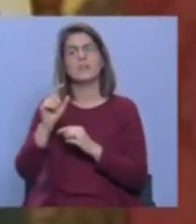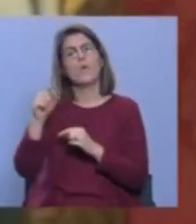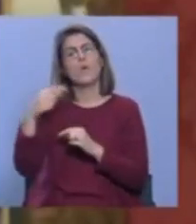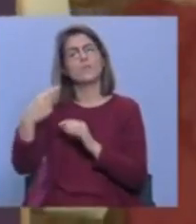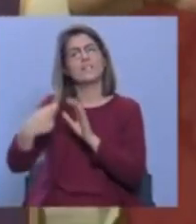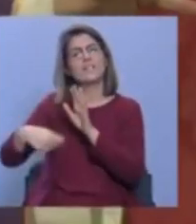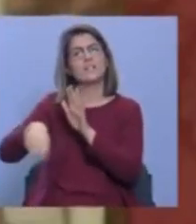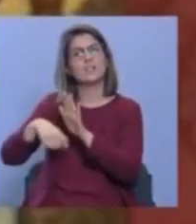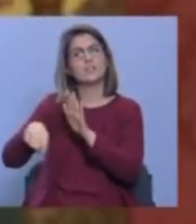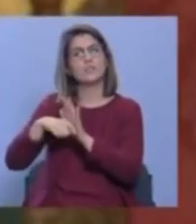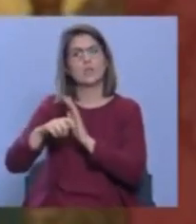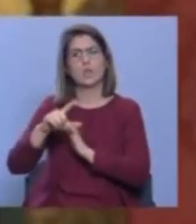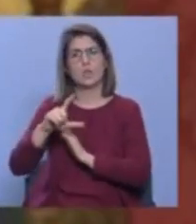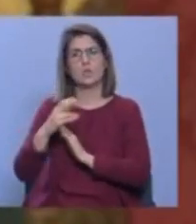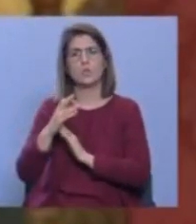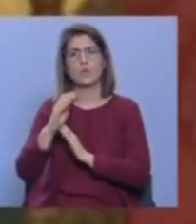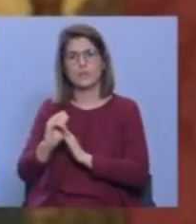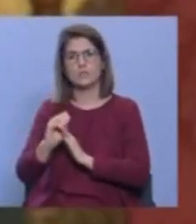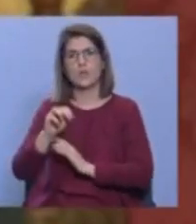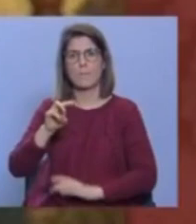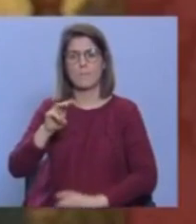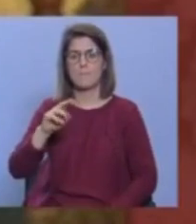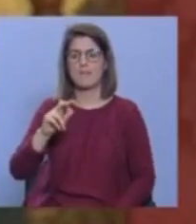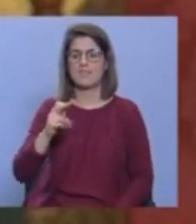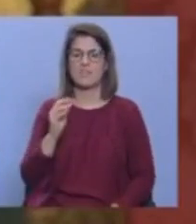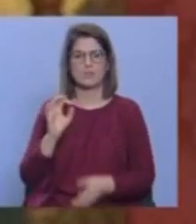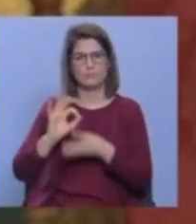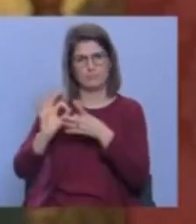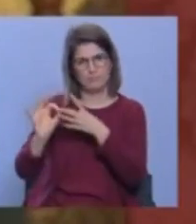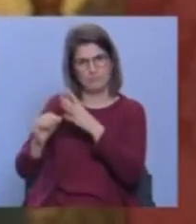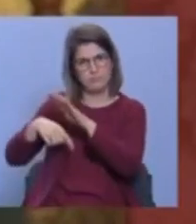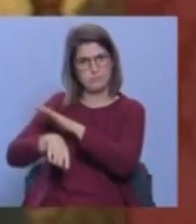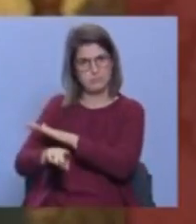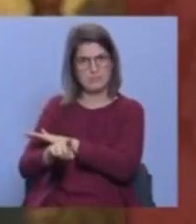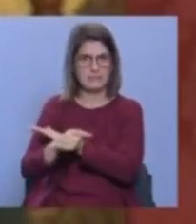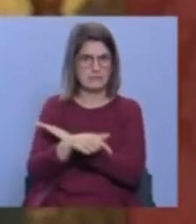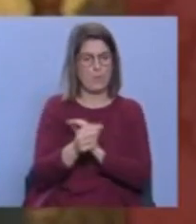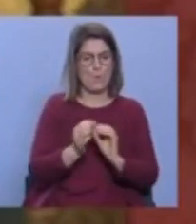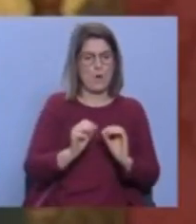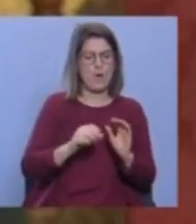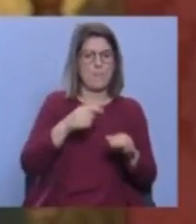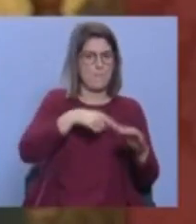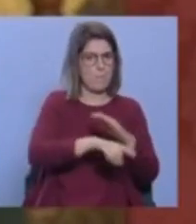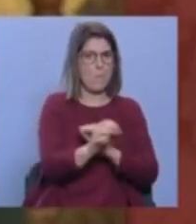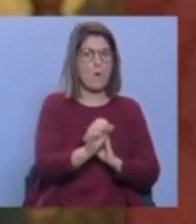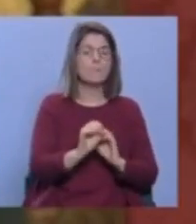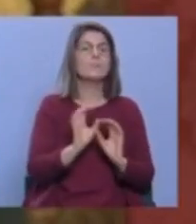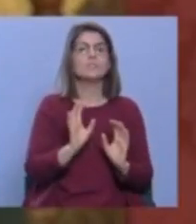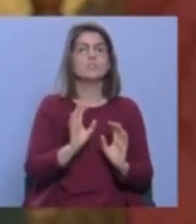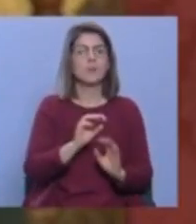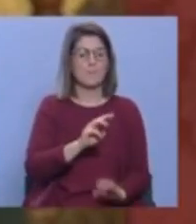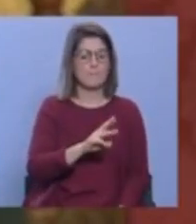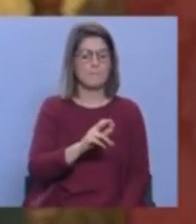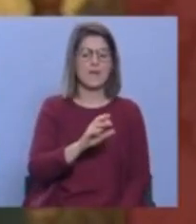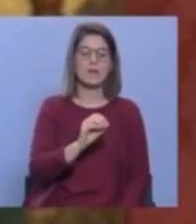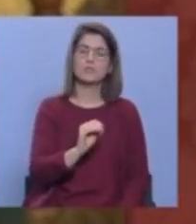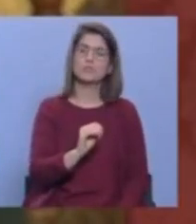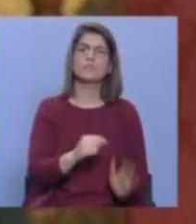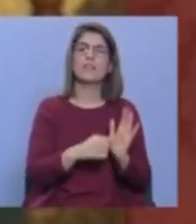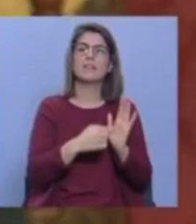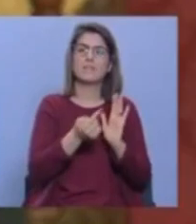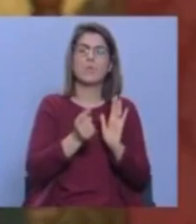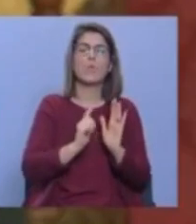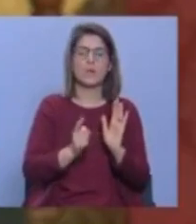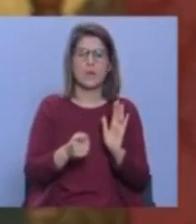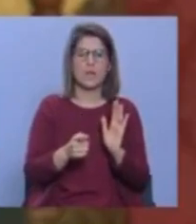tentações de Lucas ou de Mateus, mas o que é que Marcos, no fundo, nos quer dizer com este